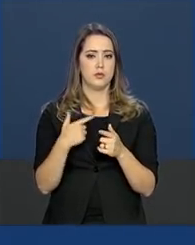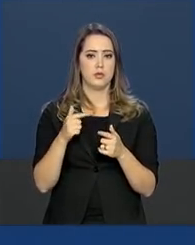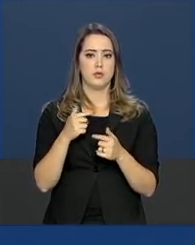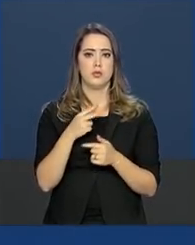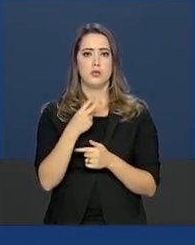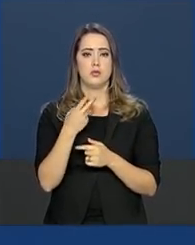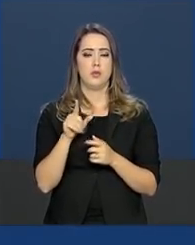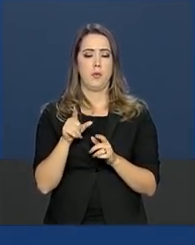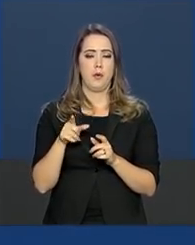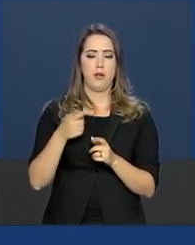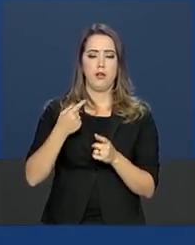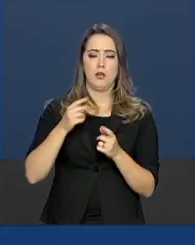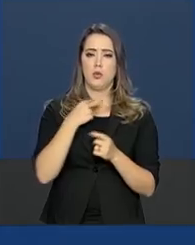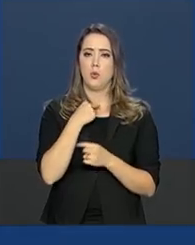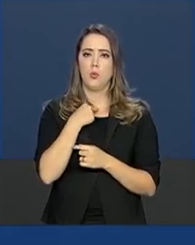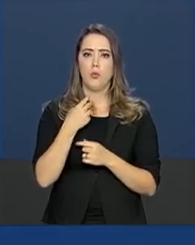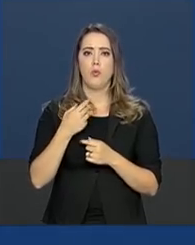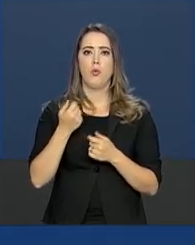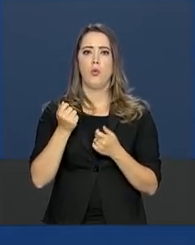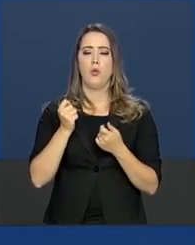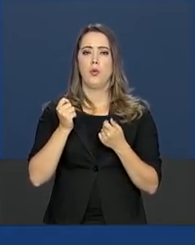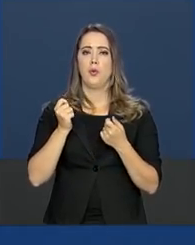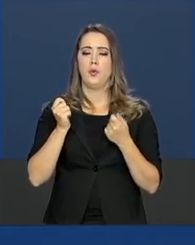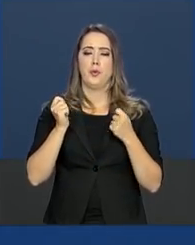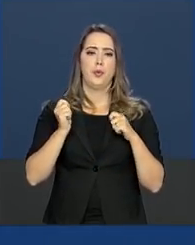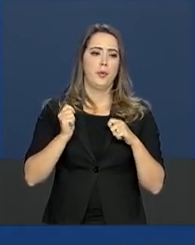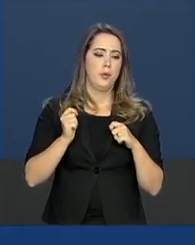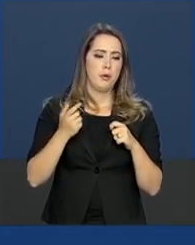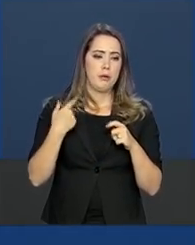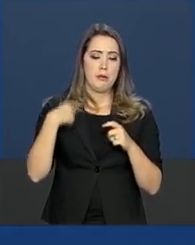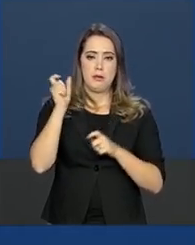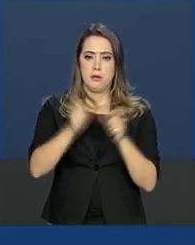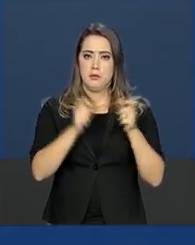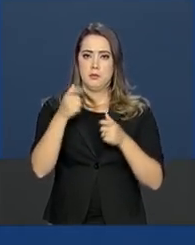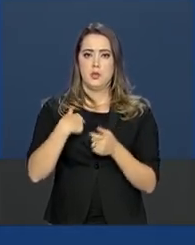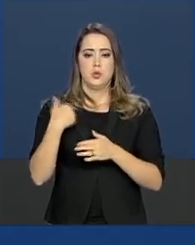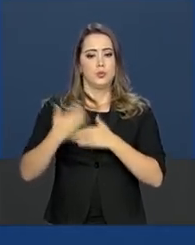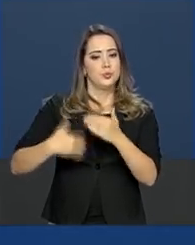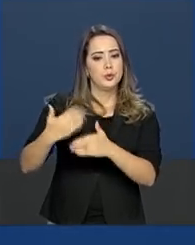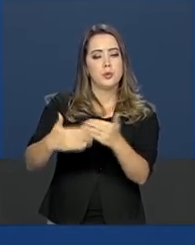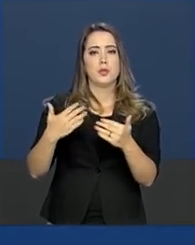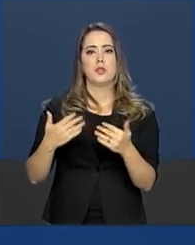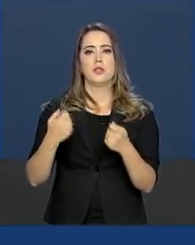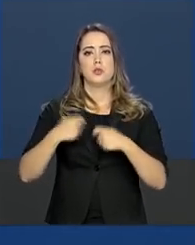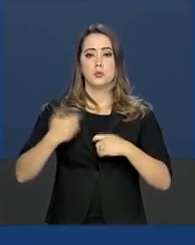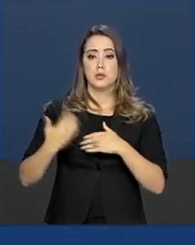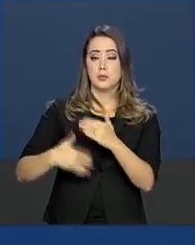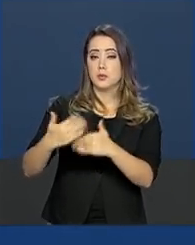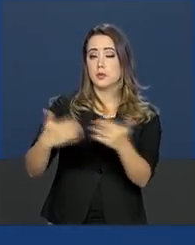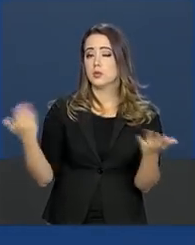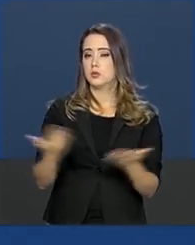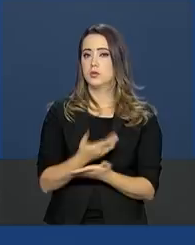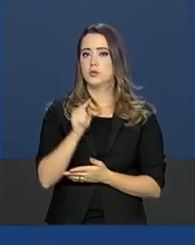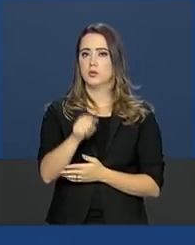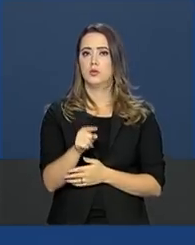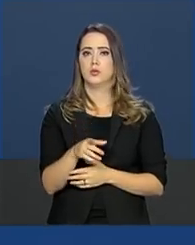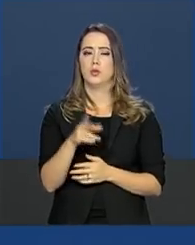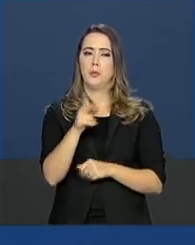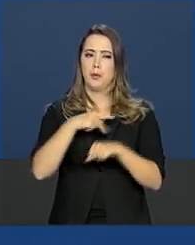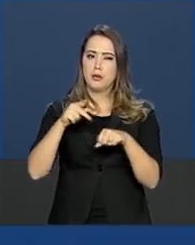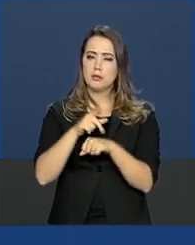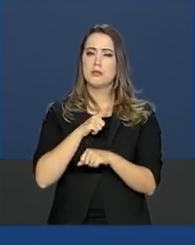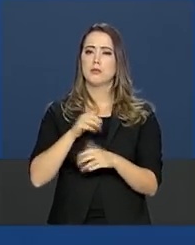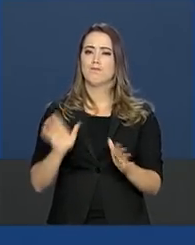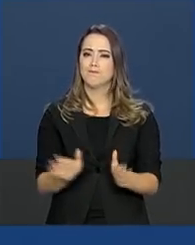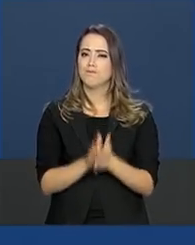os indivíduos. Então, ao lado da necessidade imperiosa, num país com muitas necessidades, com muita pobreza ainda,